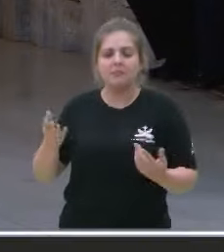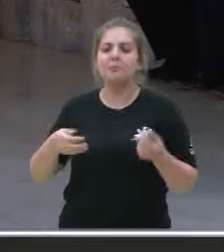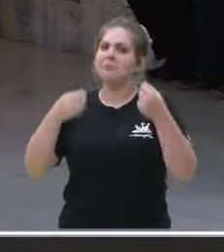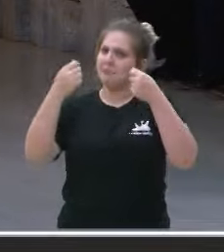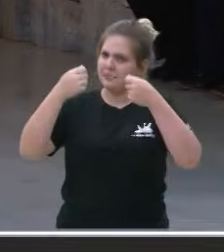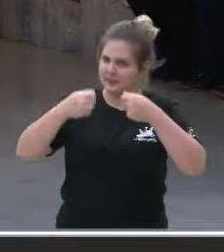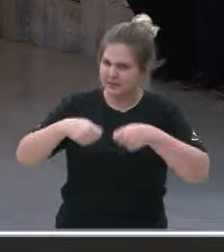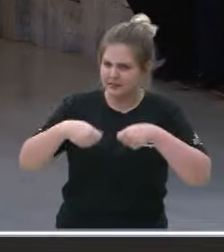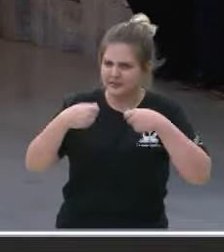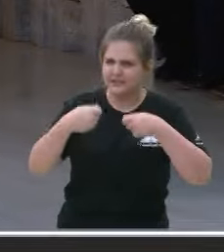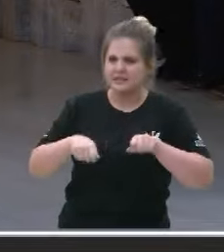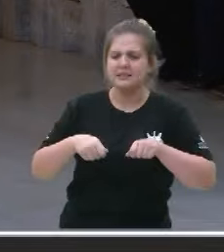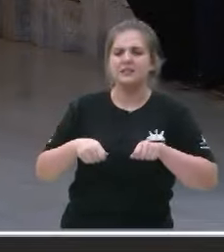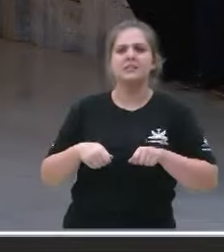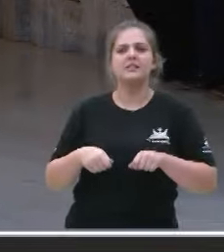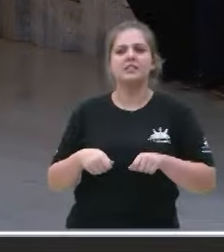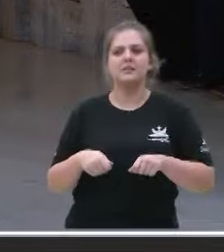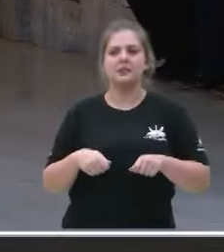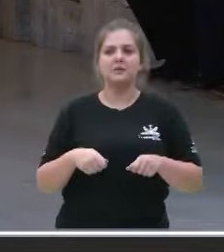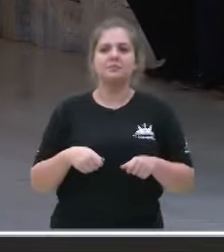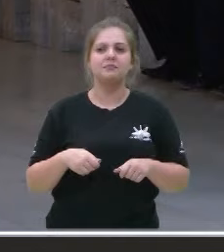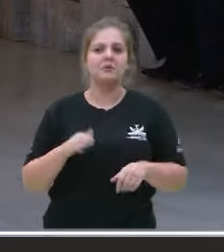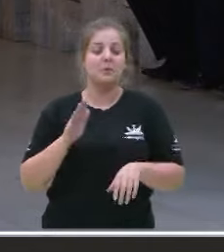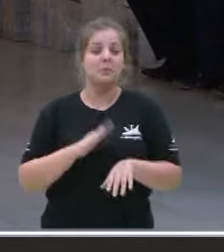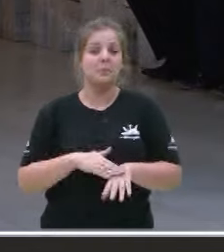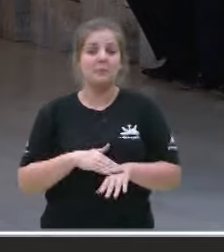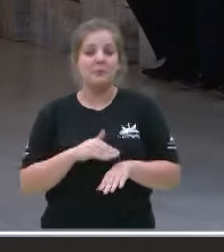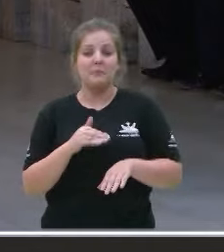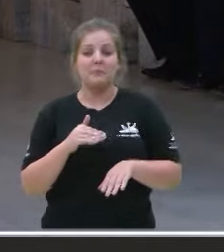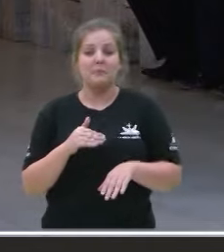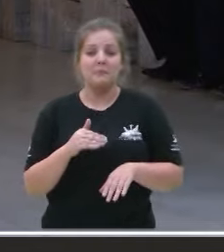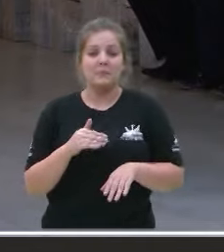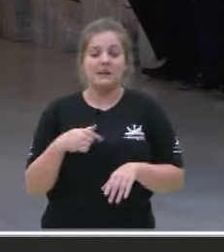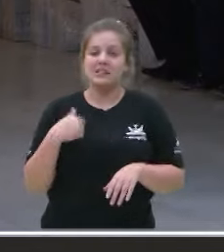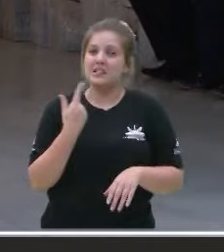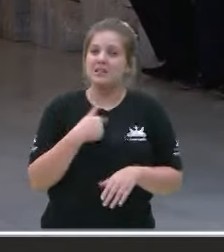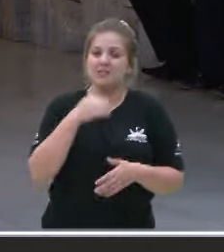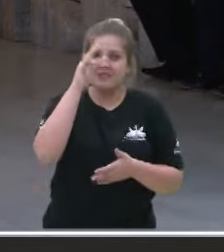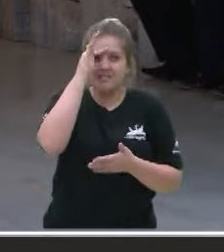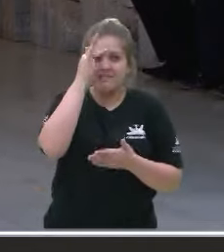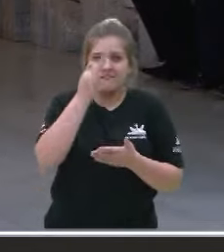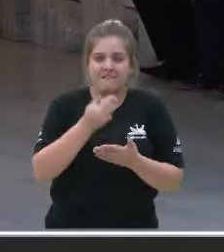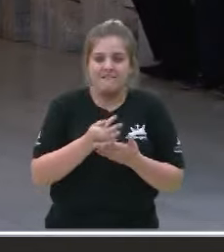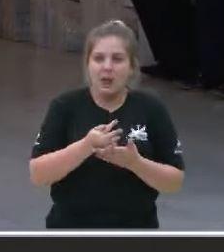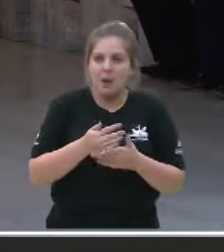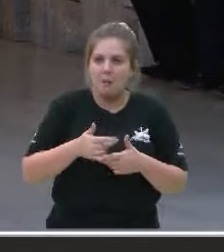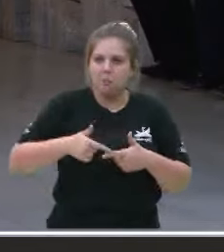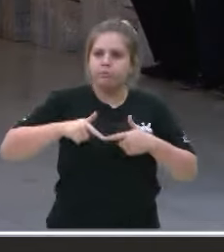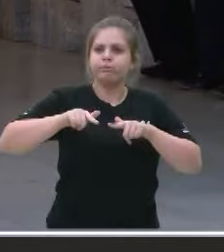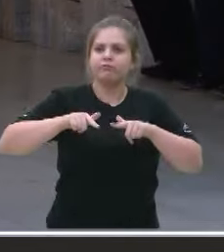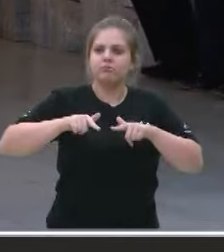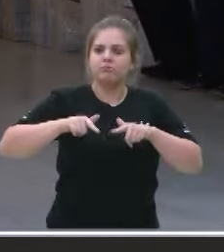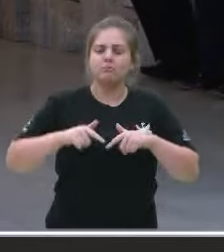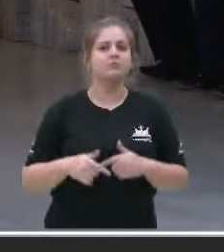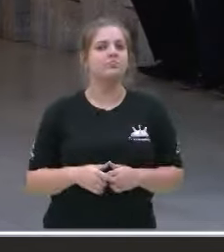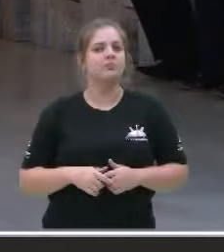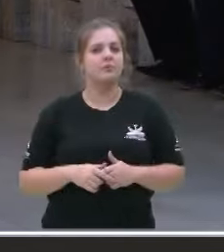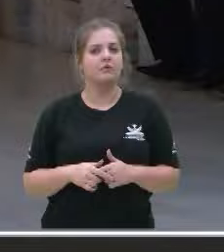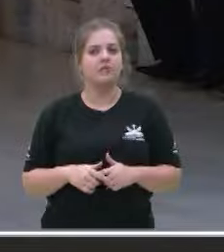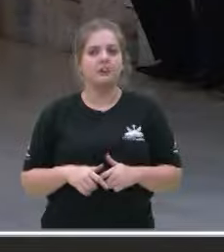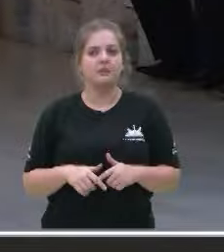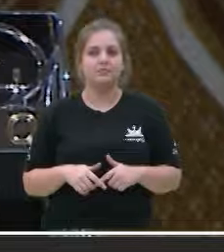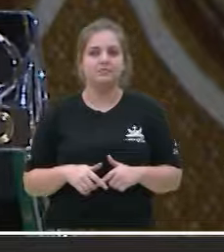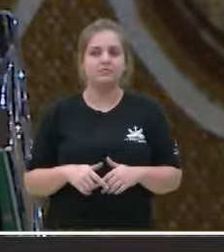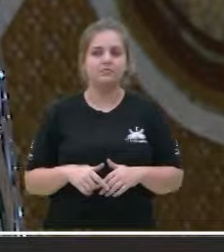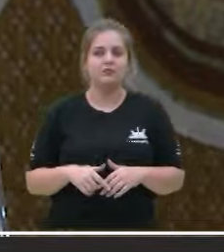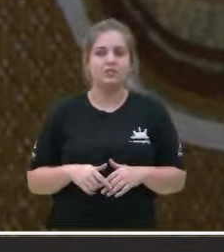precisamos defender mais a nossa fé defender a nossa